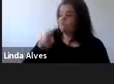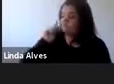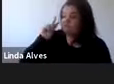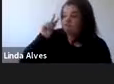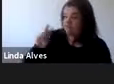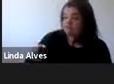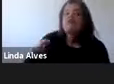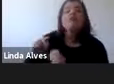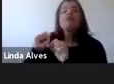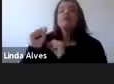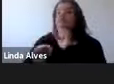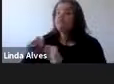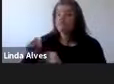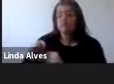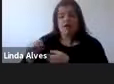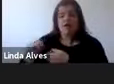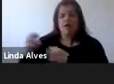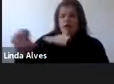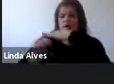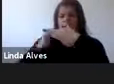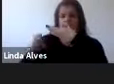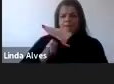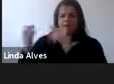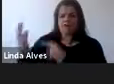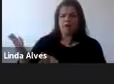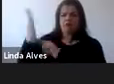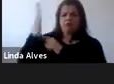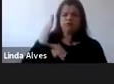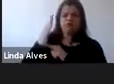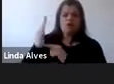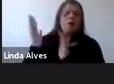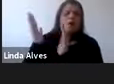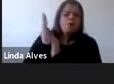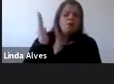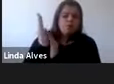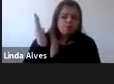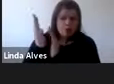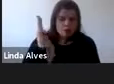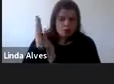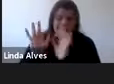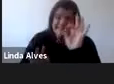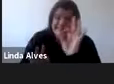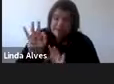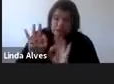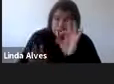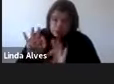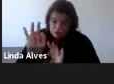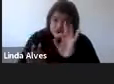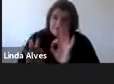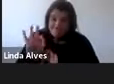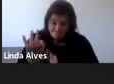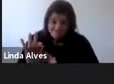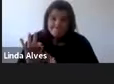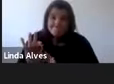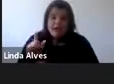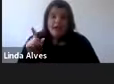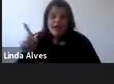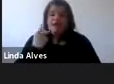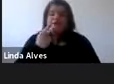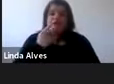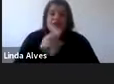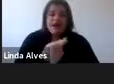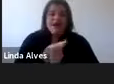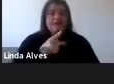propôs, a empresa nos apresentou uma proposta de reestruturação. Nessa proposta de reestruturação, ela informa que tem um